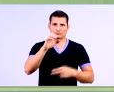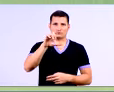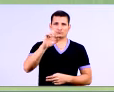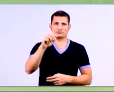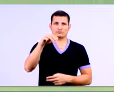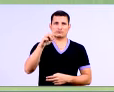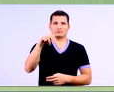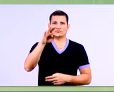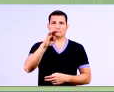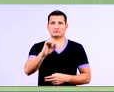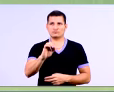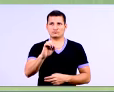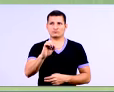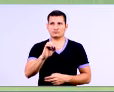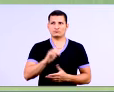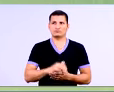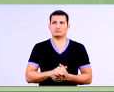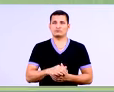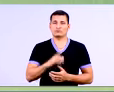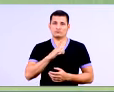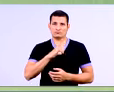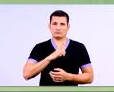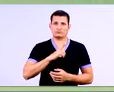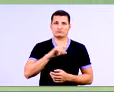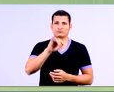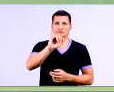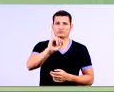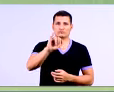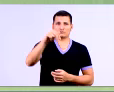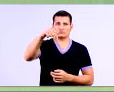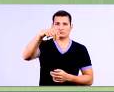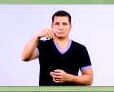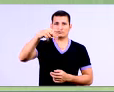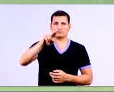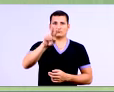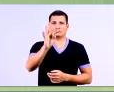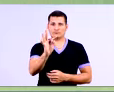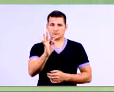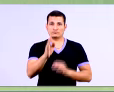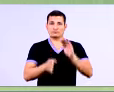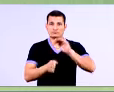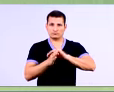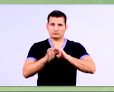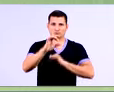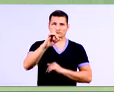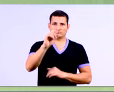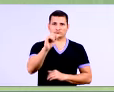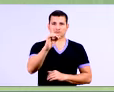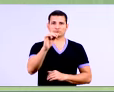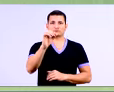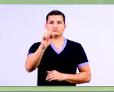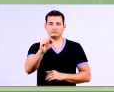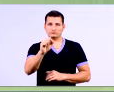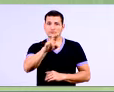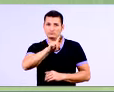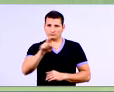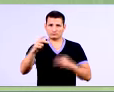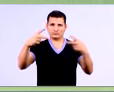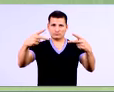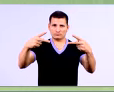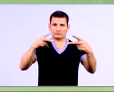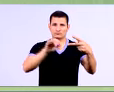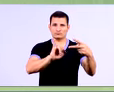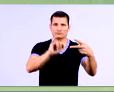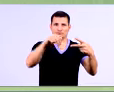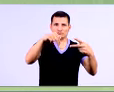tag chamada input. Toda a entrada de dados nós faremos por uma tag chamada